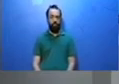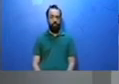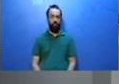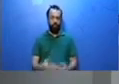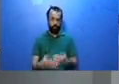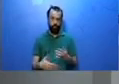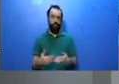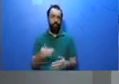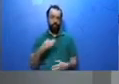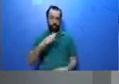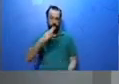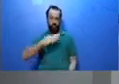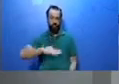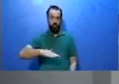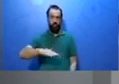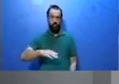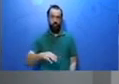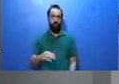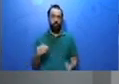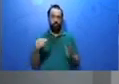Vamos para o próximo e o último,